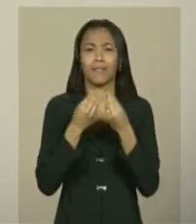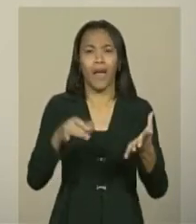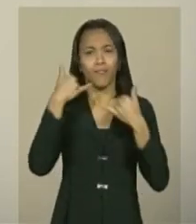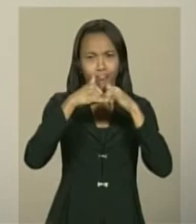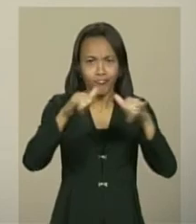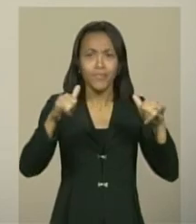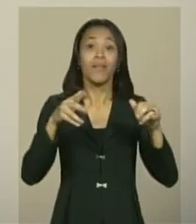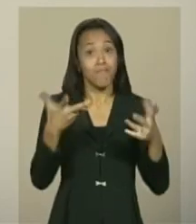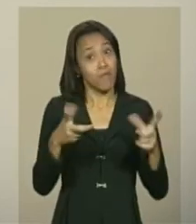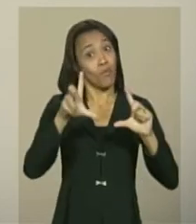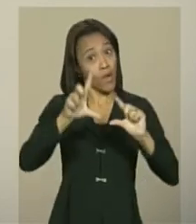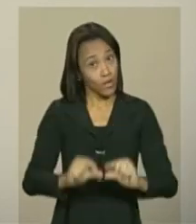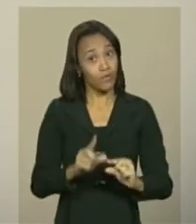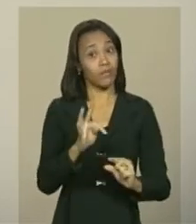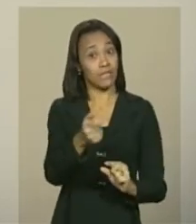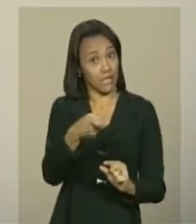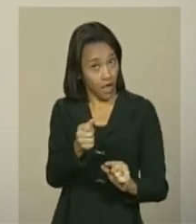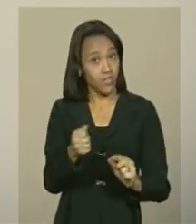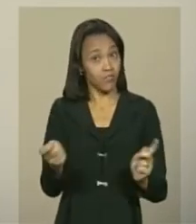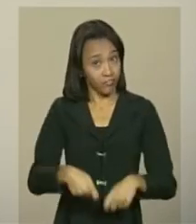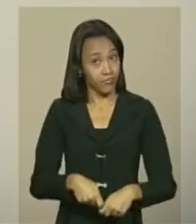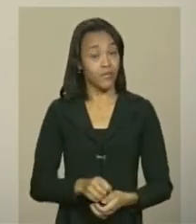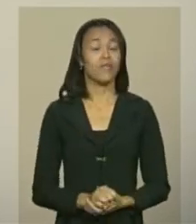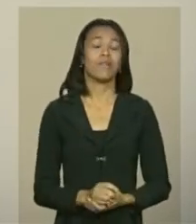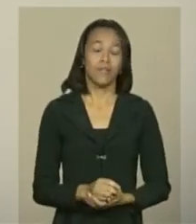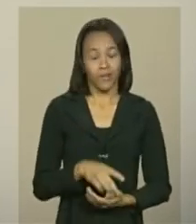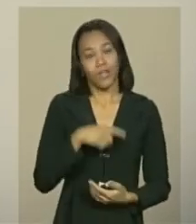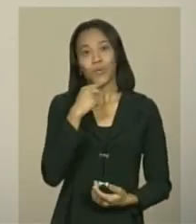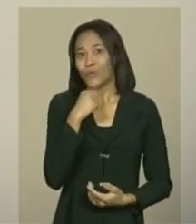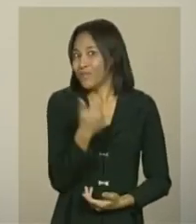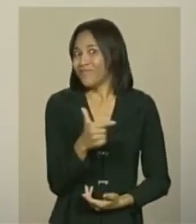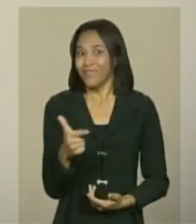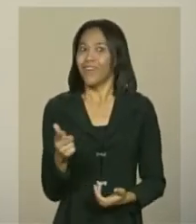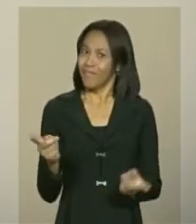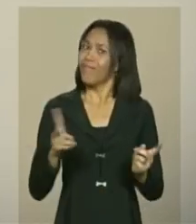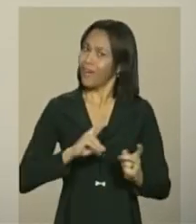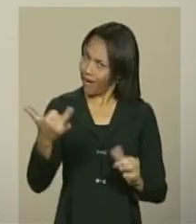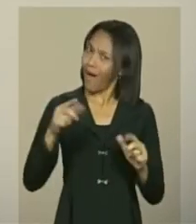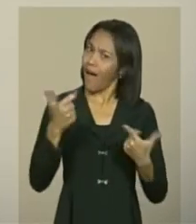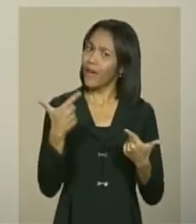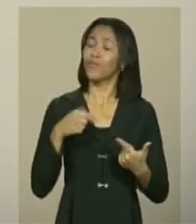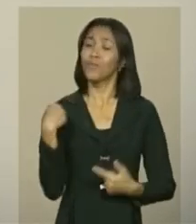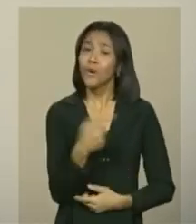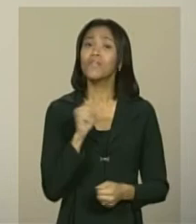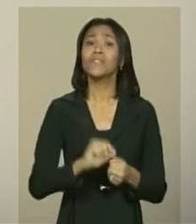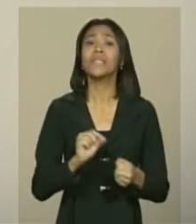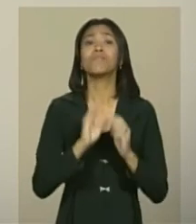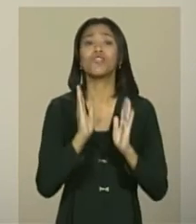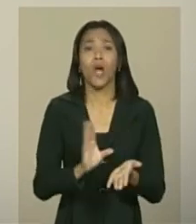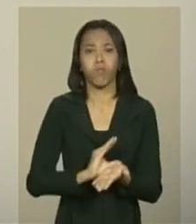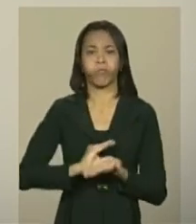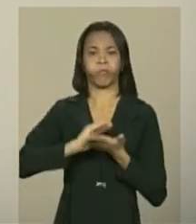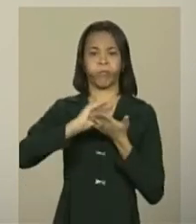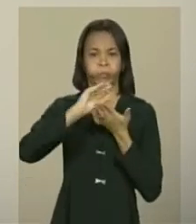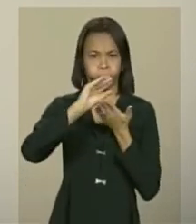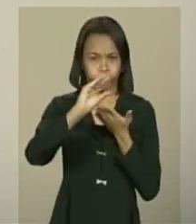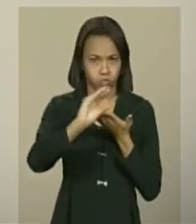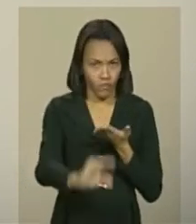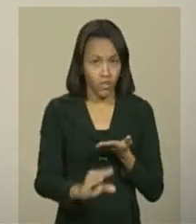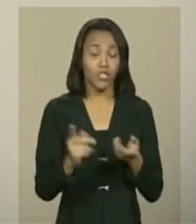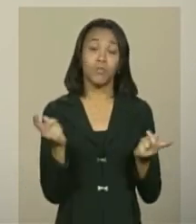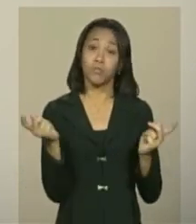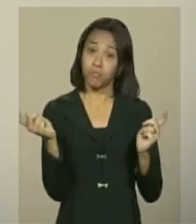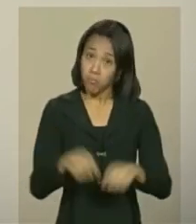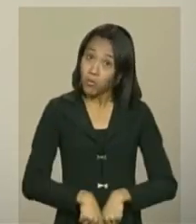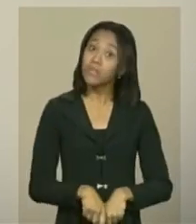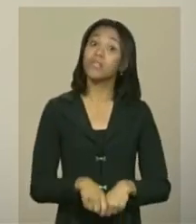elétrica mesmo com a redução das tarifas Sem dúvida nenhuma Luciano porque nós fizemos os investimentos necessários